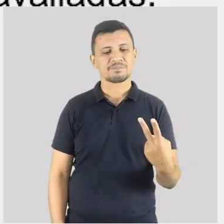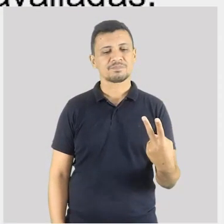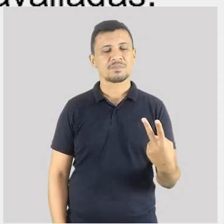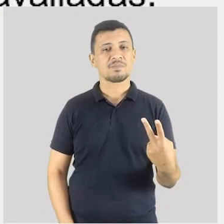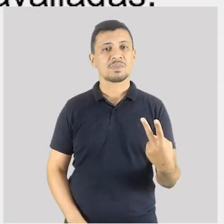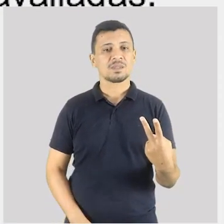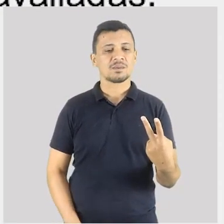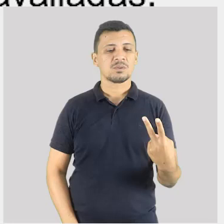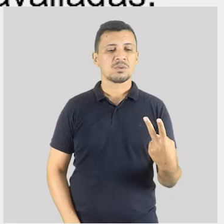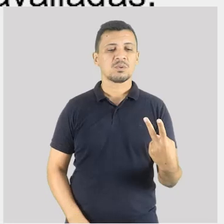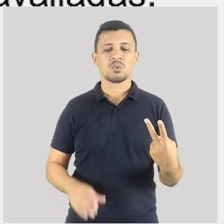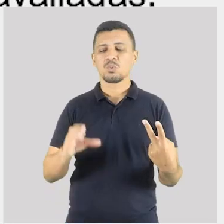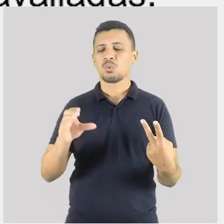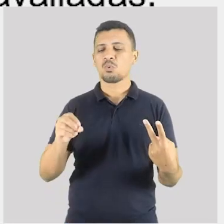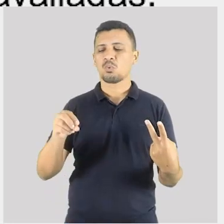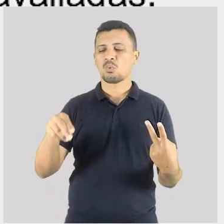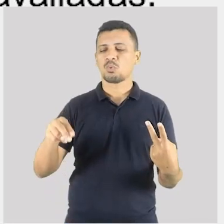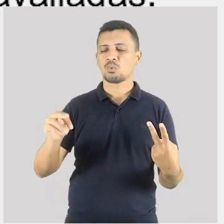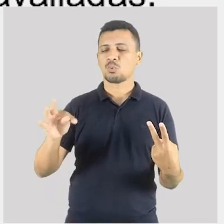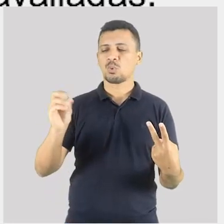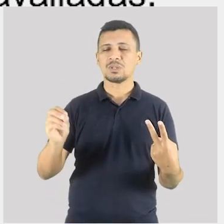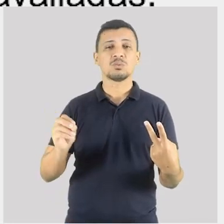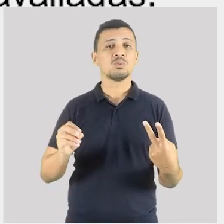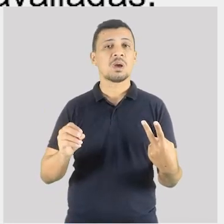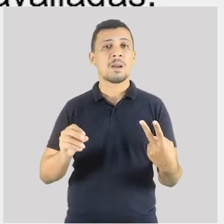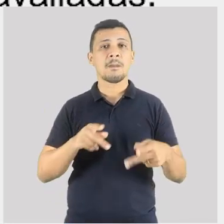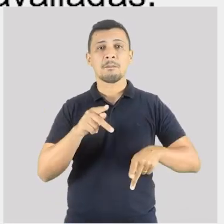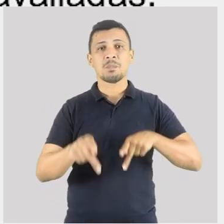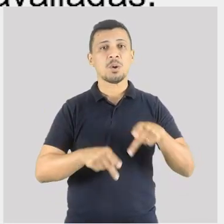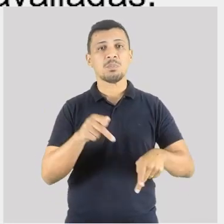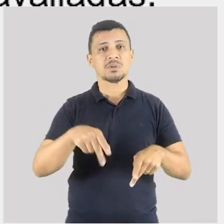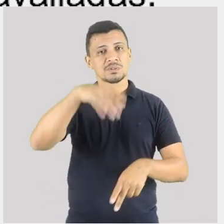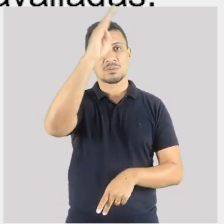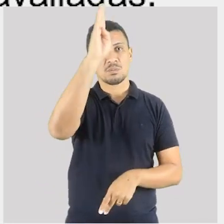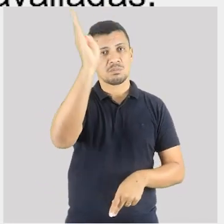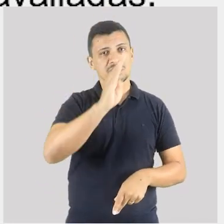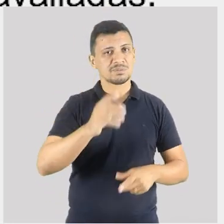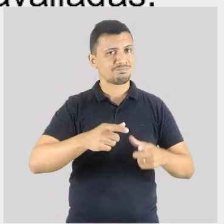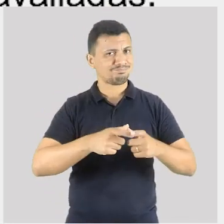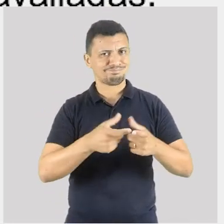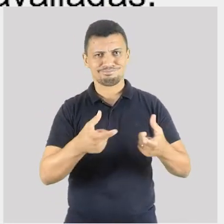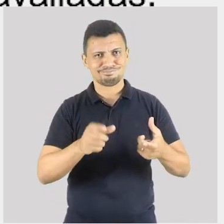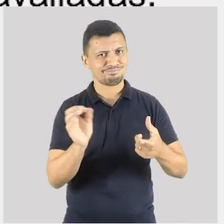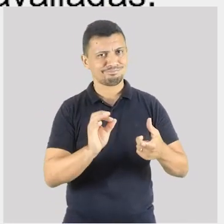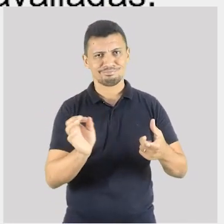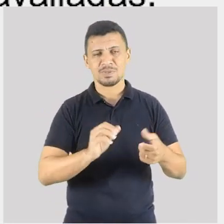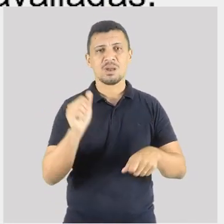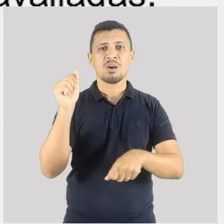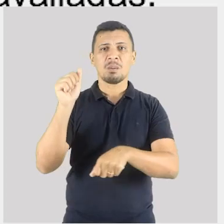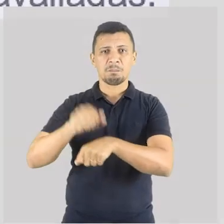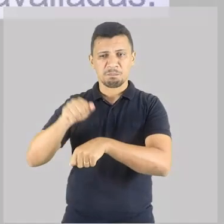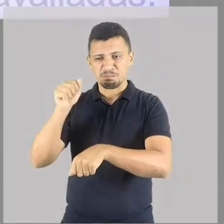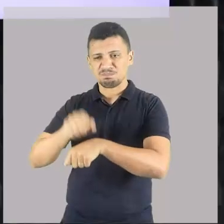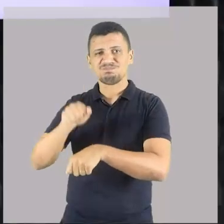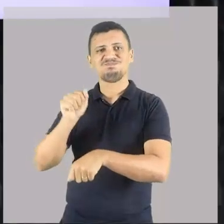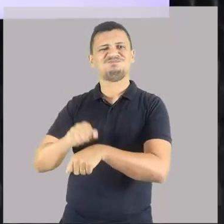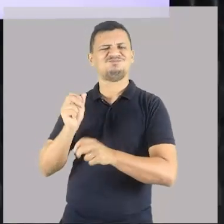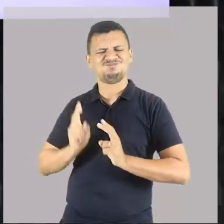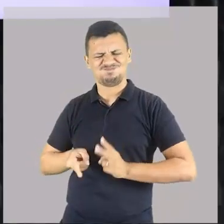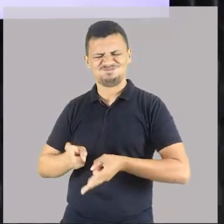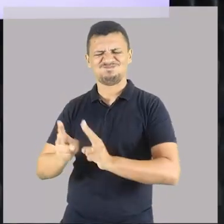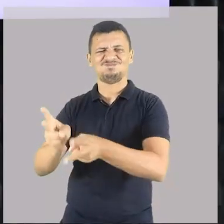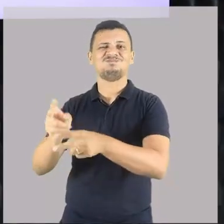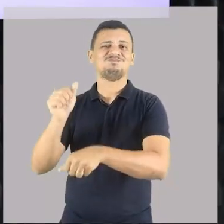ele diz: conquanto a população brasileira não tenha crescido, os pobres continuam mais pobres,